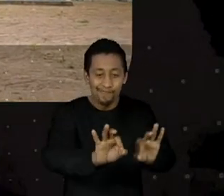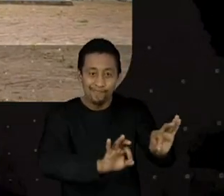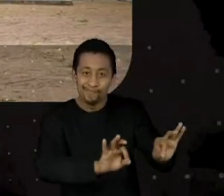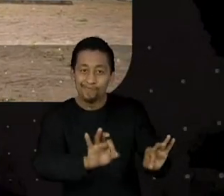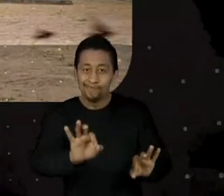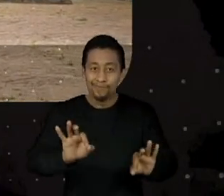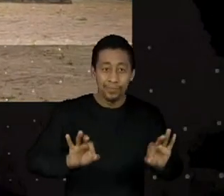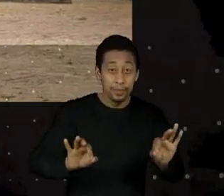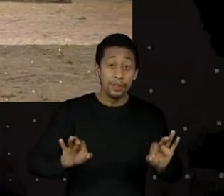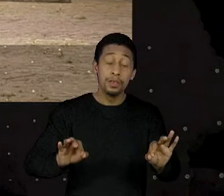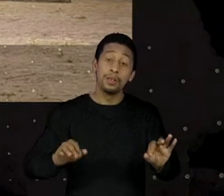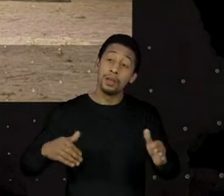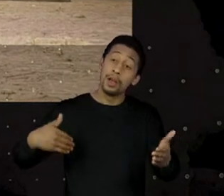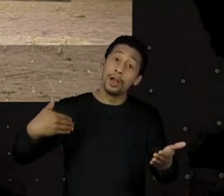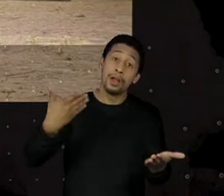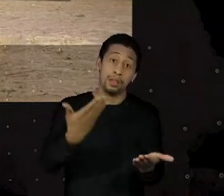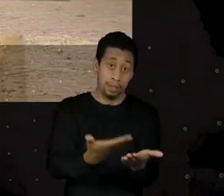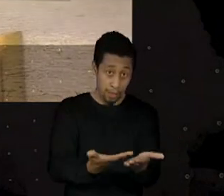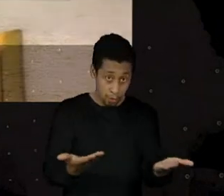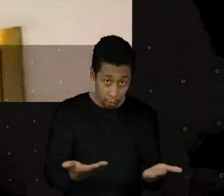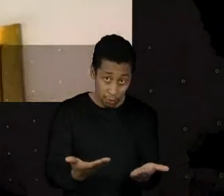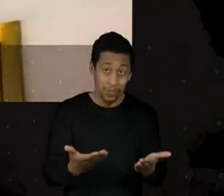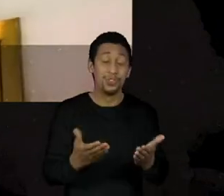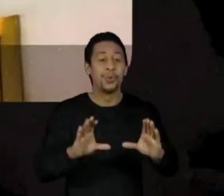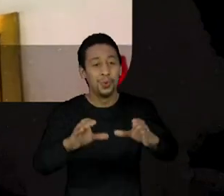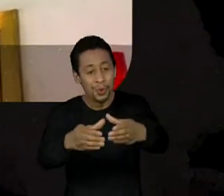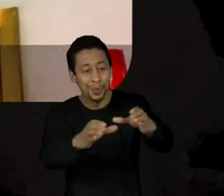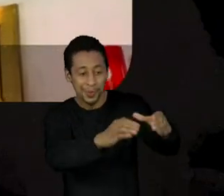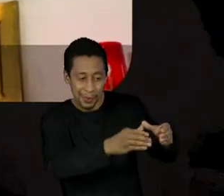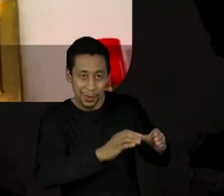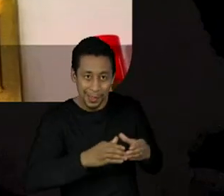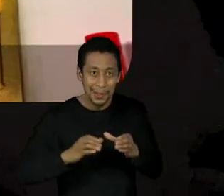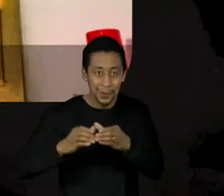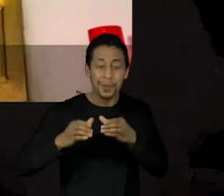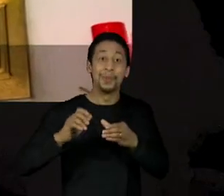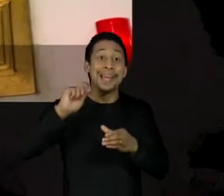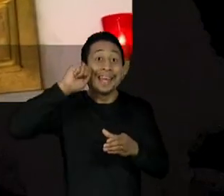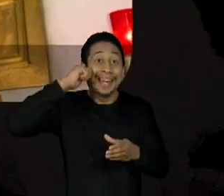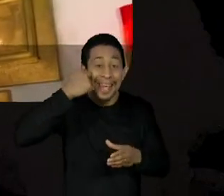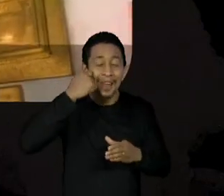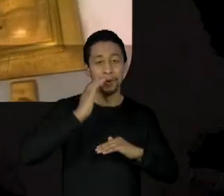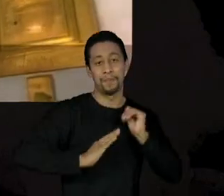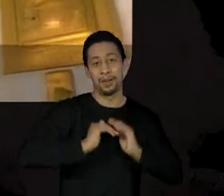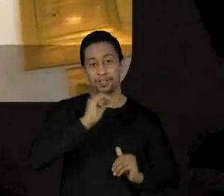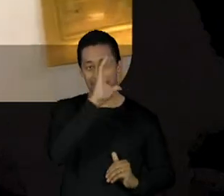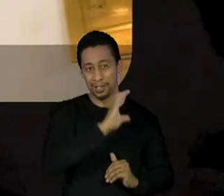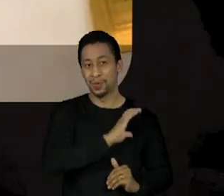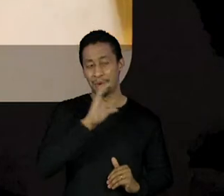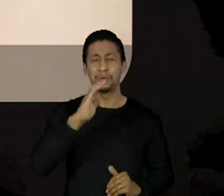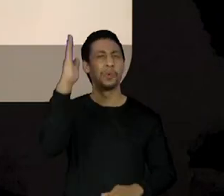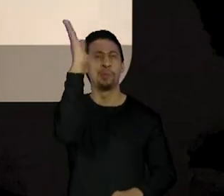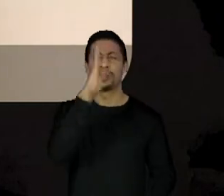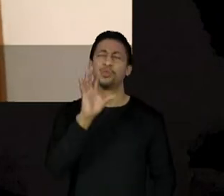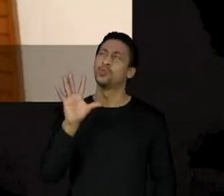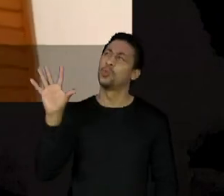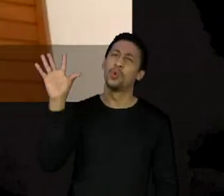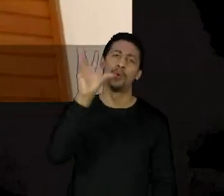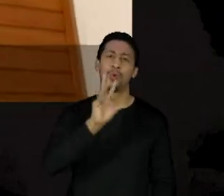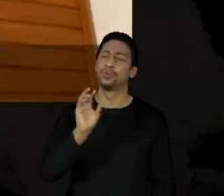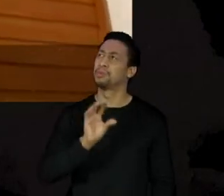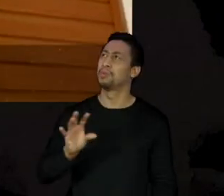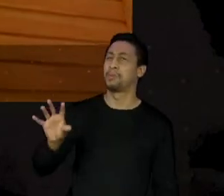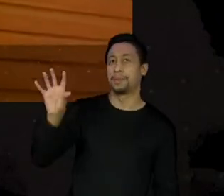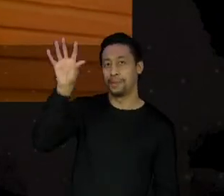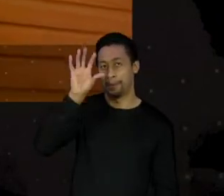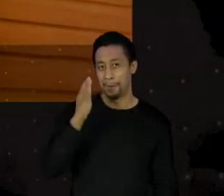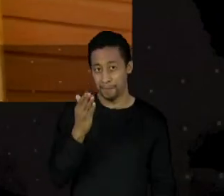no que nós temos ainda hoje nas Irmandades do Rosário dos Pretos, que estão espalhadas pelo Brasil inteiro. É